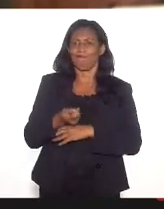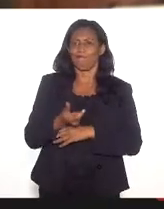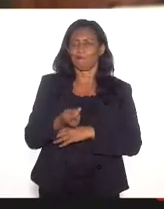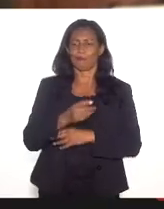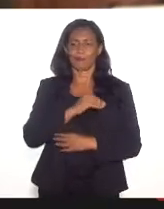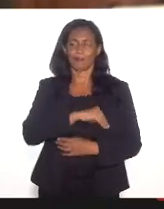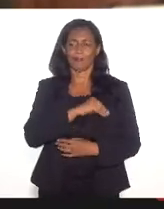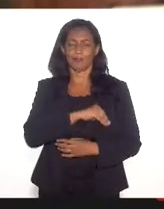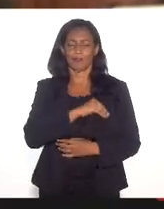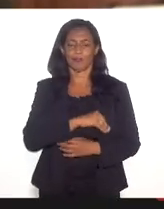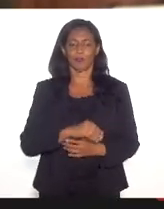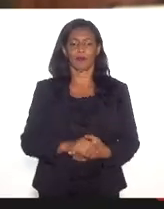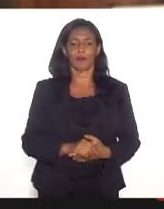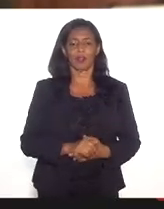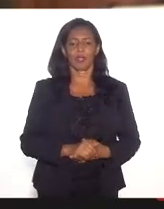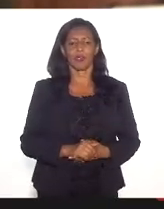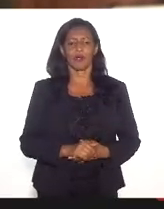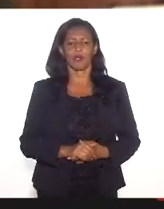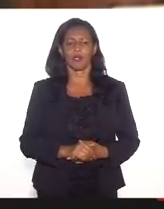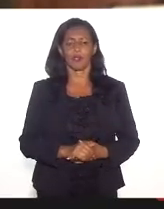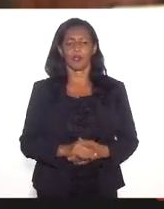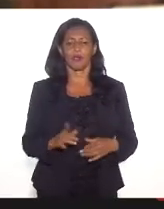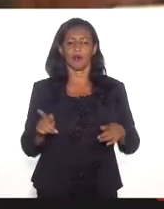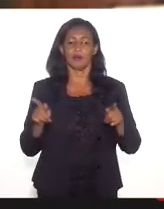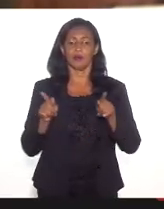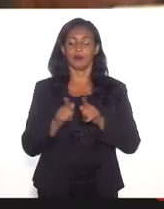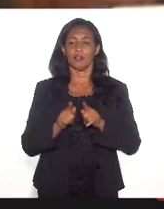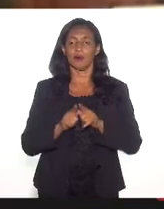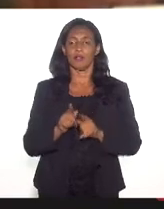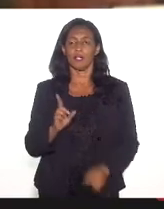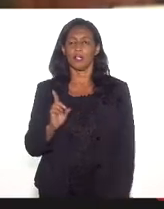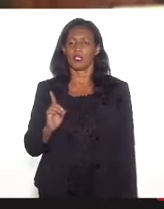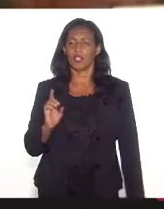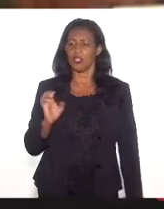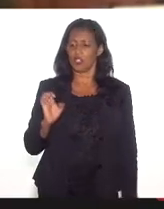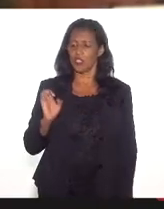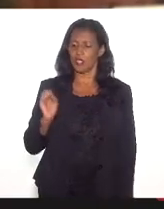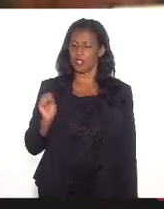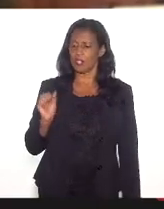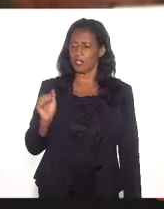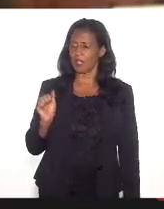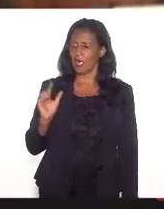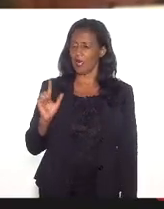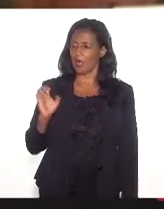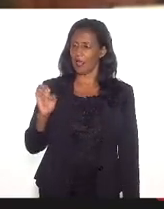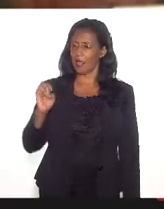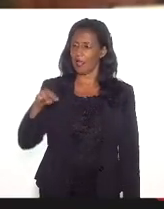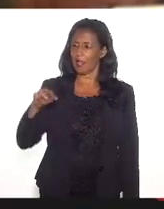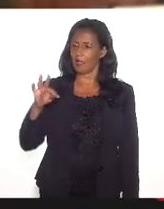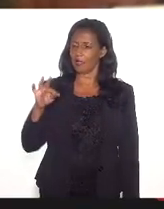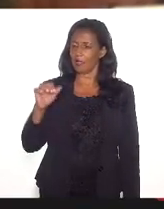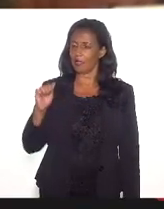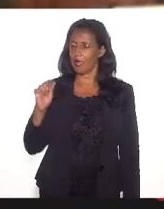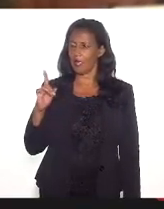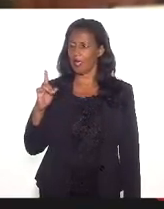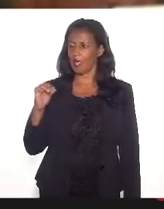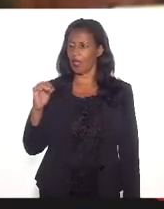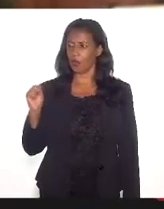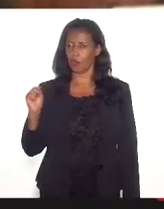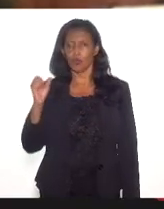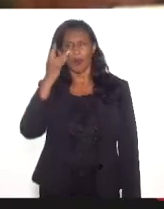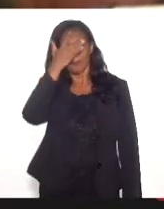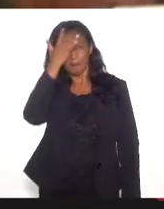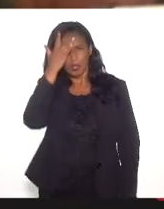os desalentados. Os desalentados que são aquelas pessoas que gostariam de trabalhar, mas já